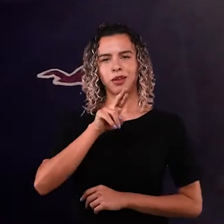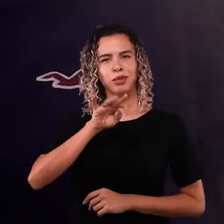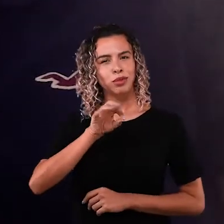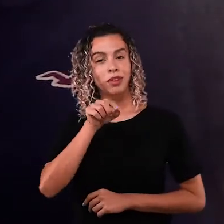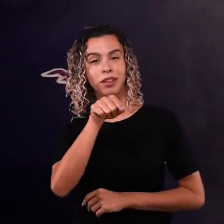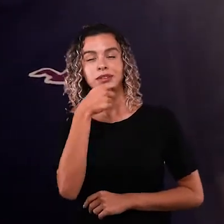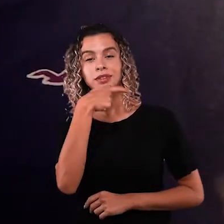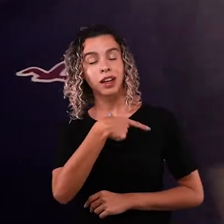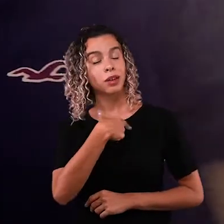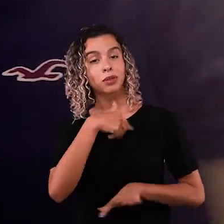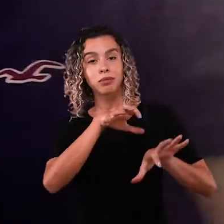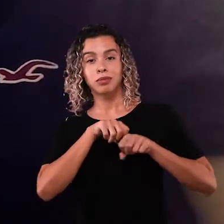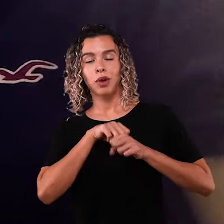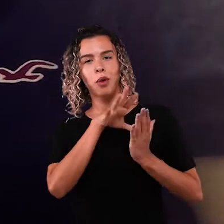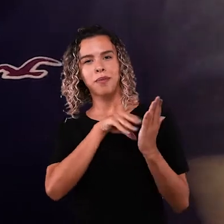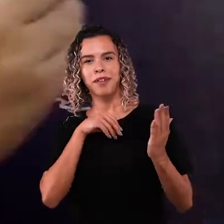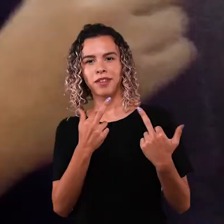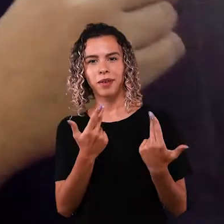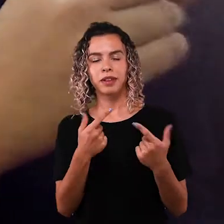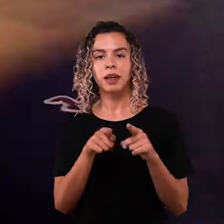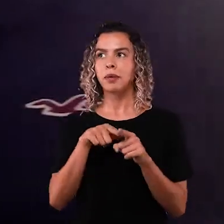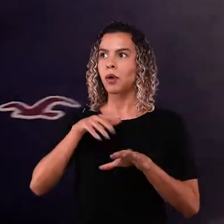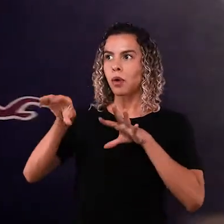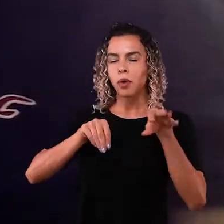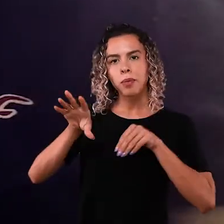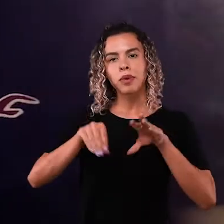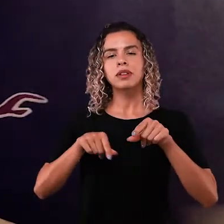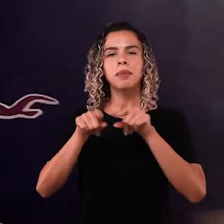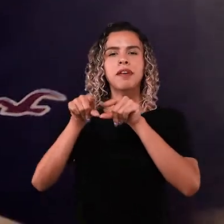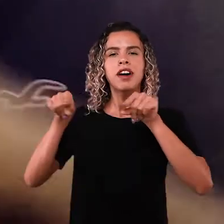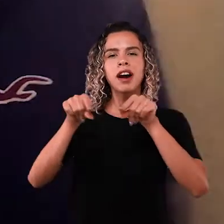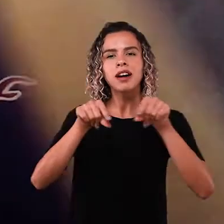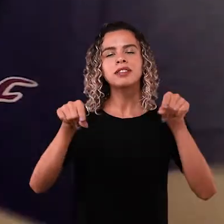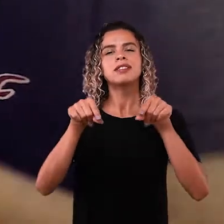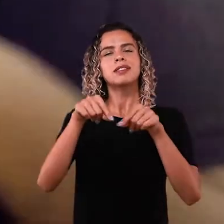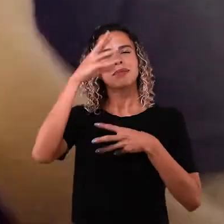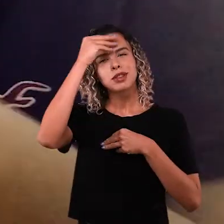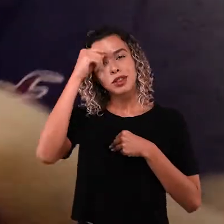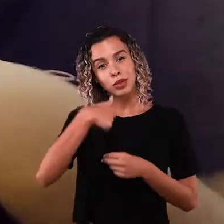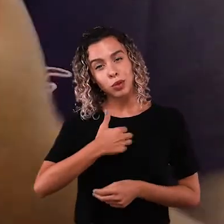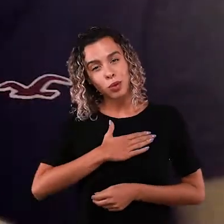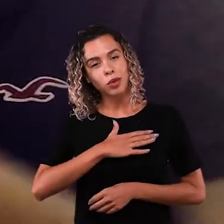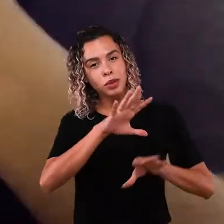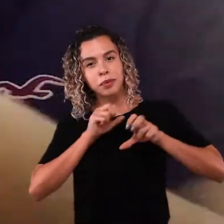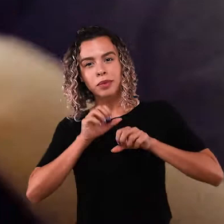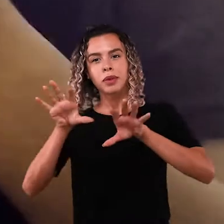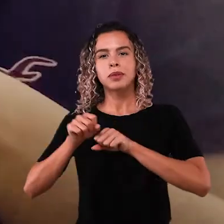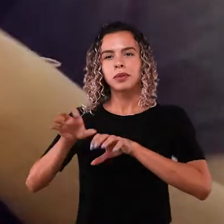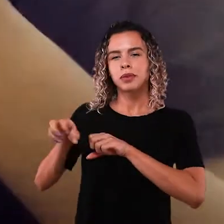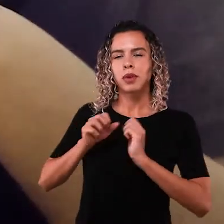eu imitava os comportamentos do Naruto. Eu tinha mania de repetir frases de falas de alguns personagens que eu